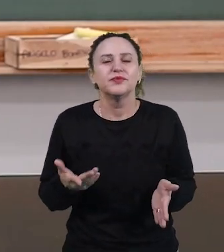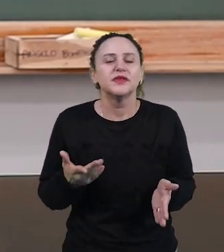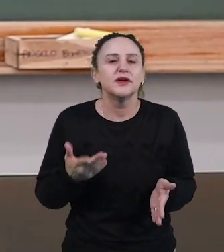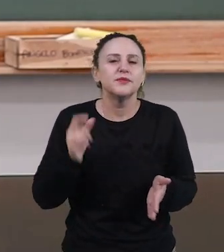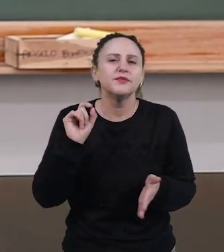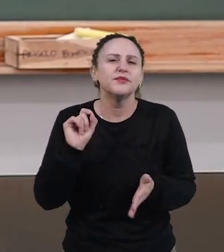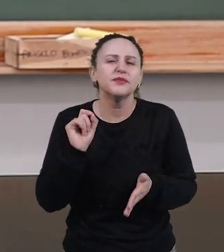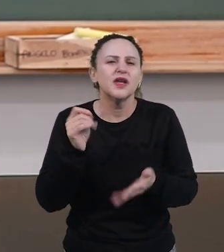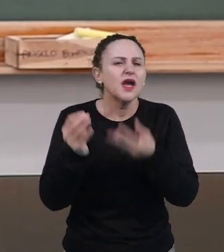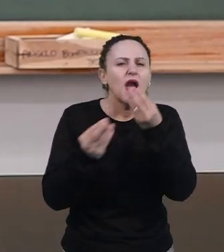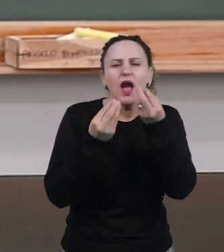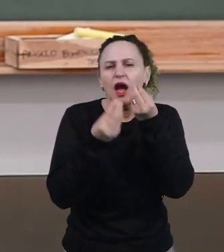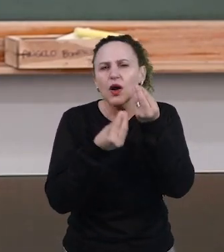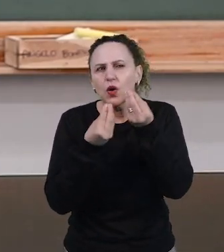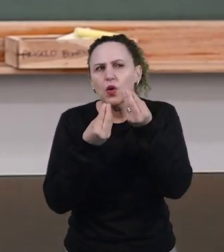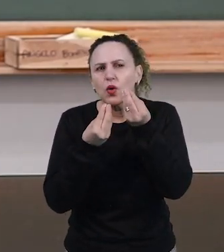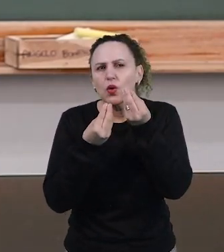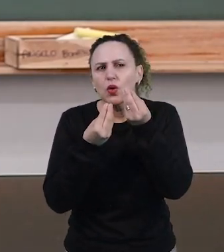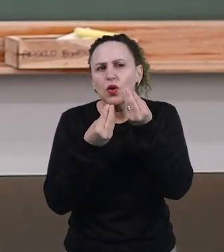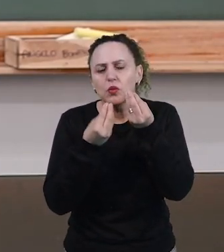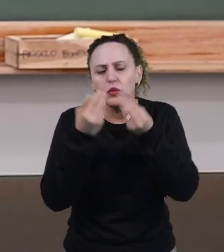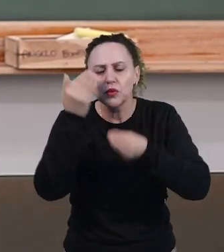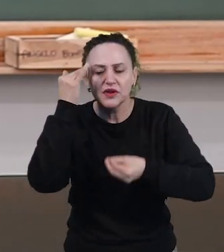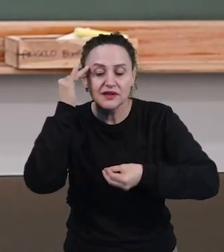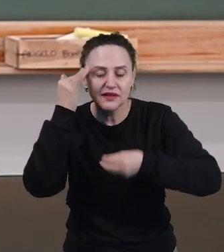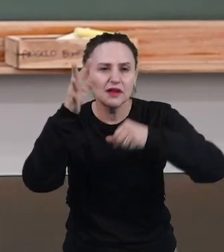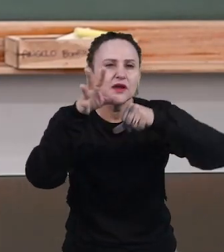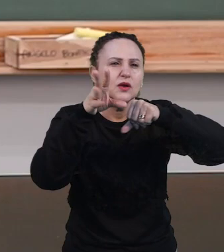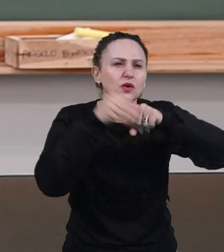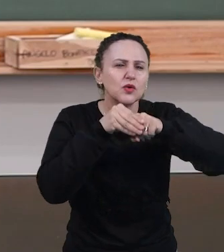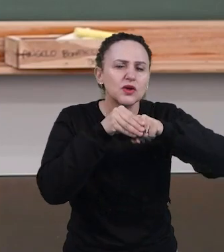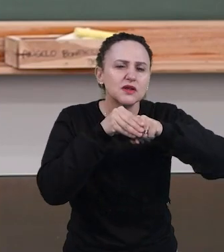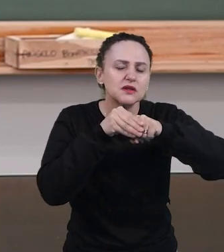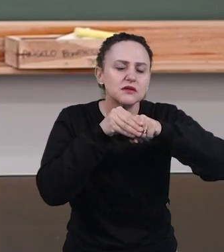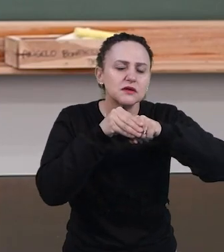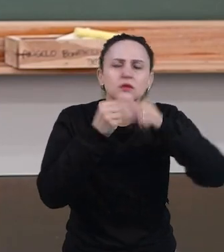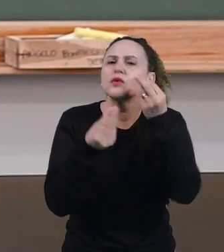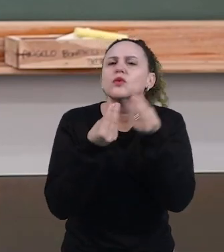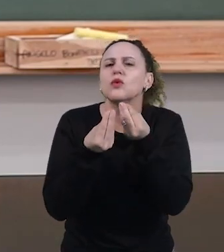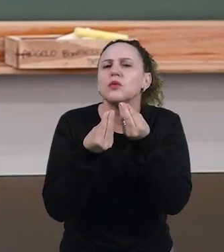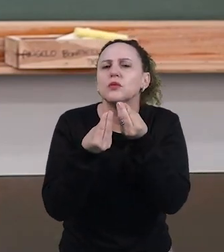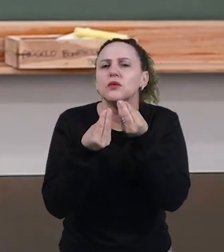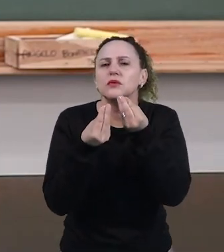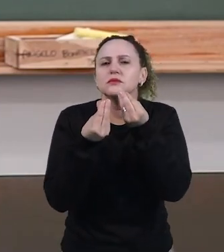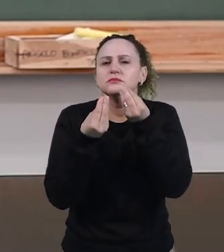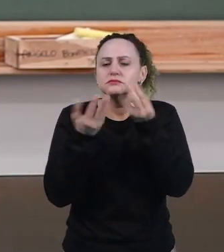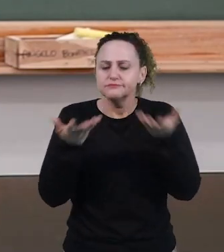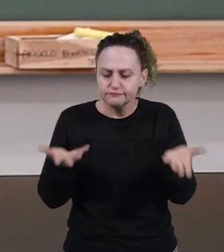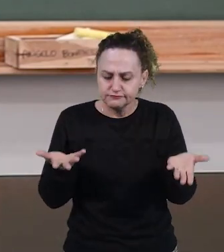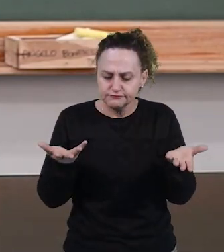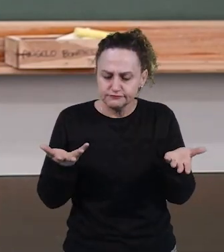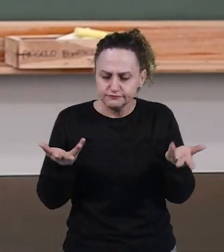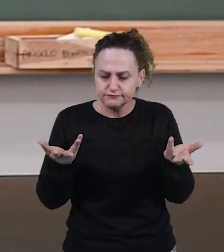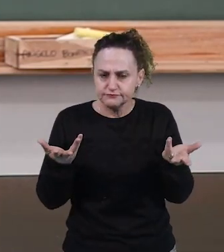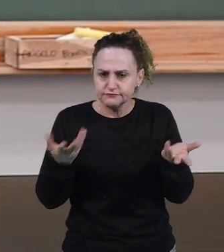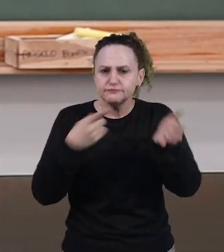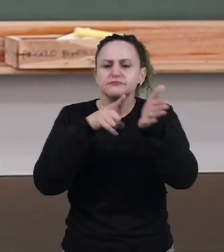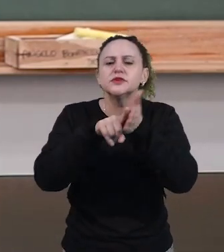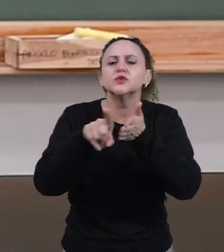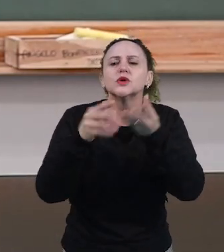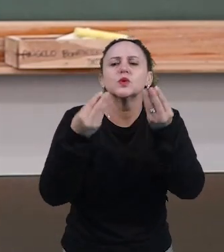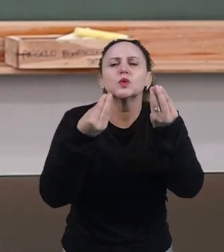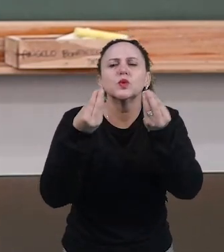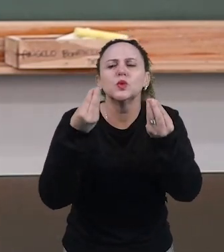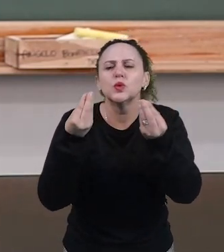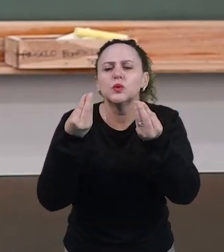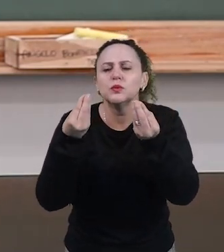é como se dá o conhecimento. Então ele queria muito entender isso, né, como que a criança aprende. E para isso ele fez muitas testagens com as